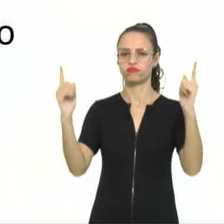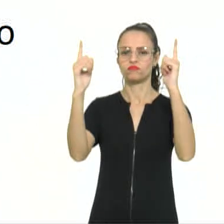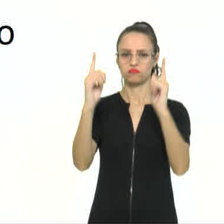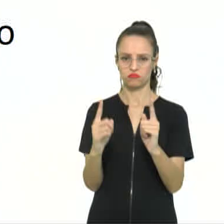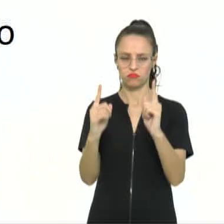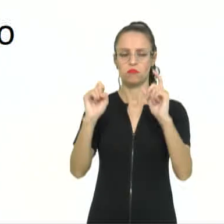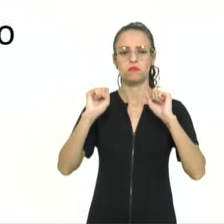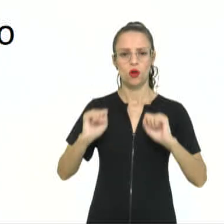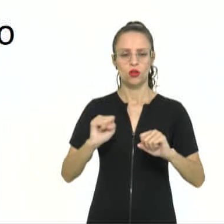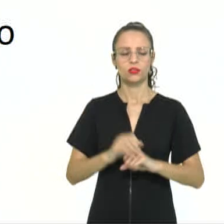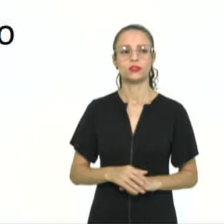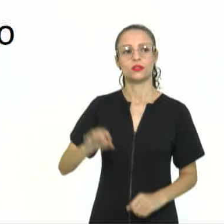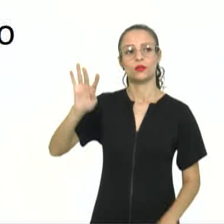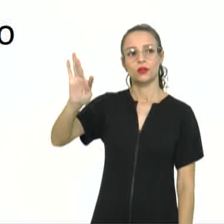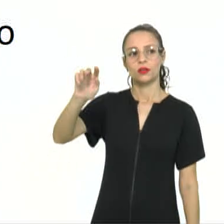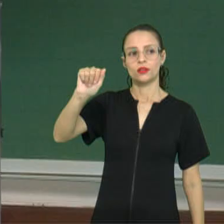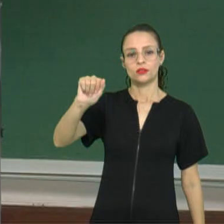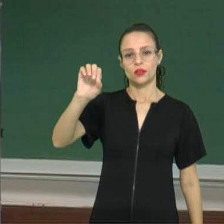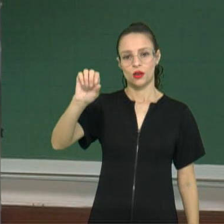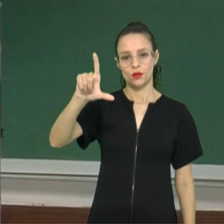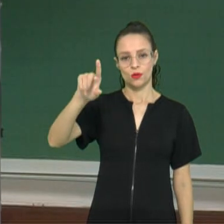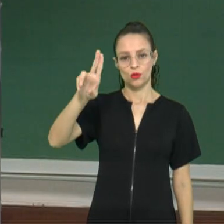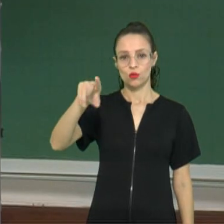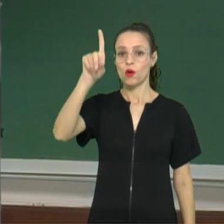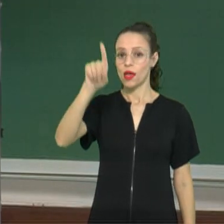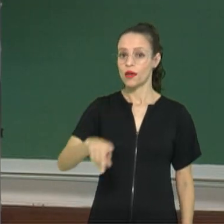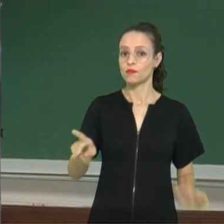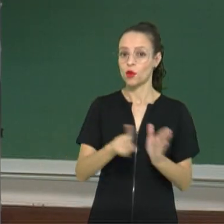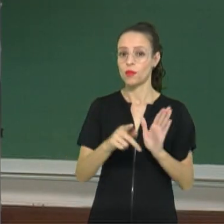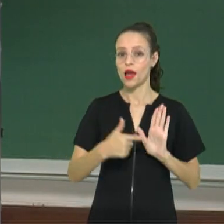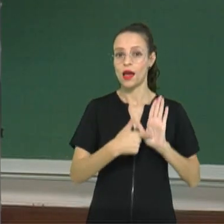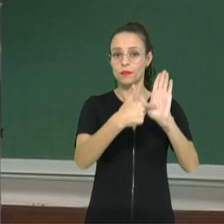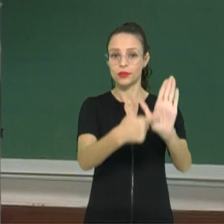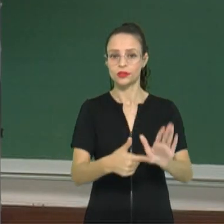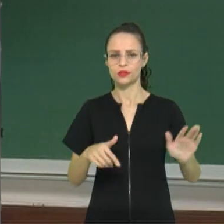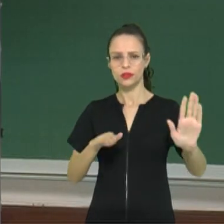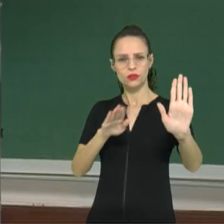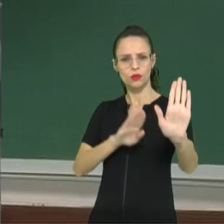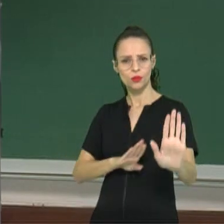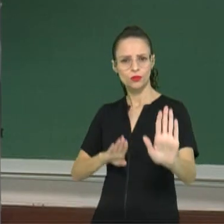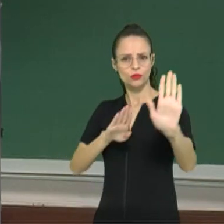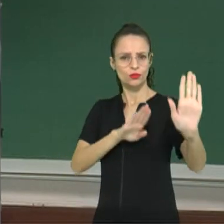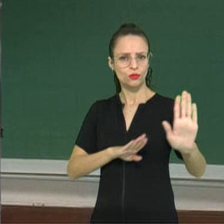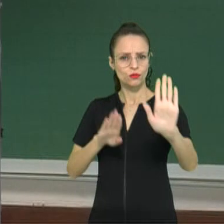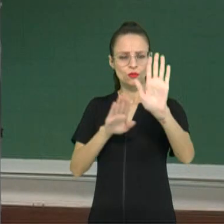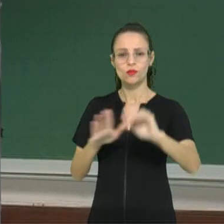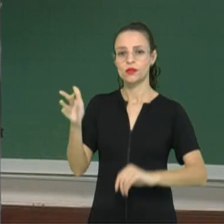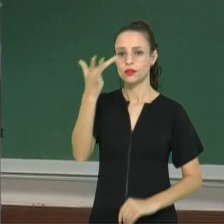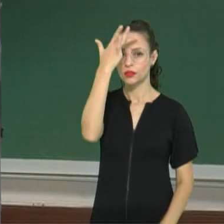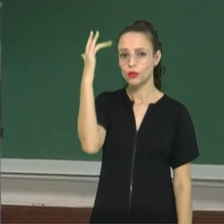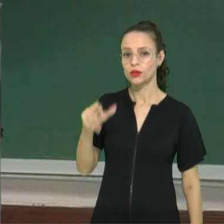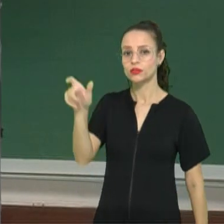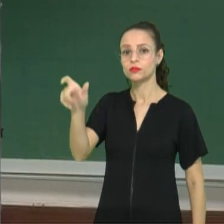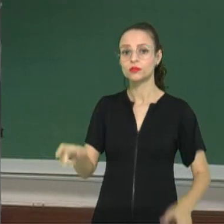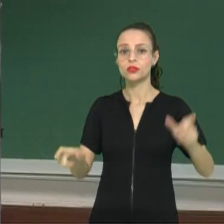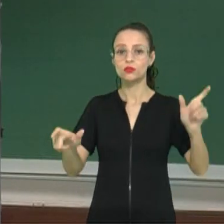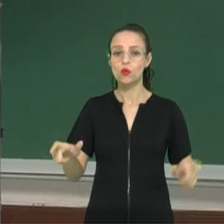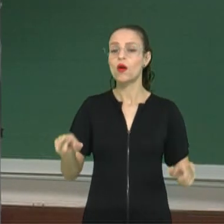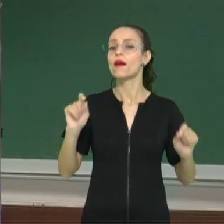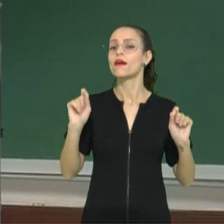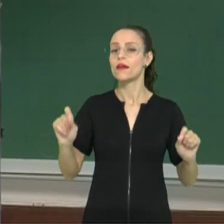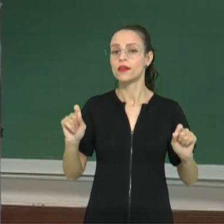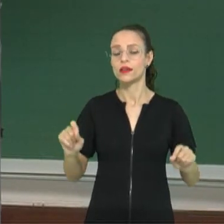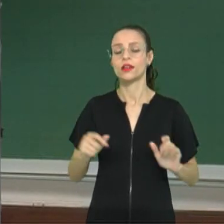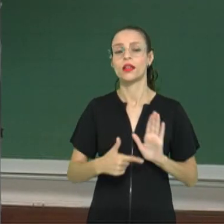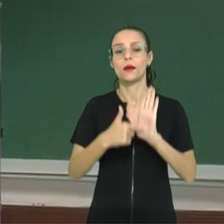Então, o Taolou esportivo é a parte de apresentação do Kung Fu, né? A parte que os praticantes, que os atletas vão estar apresentando